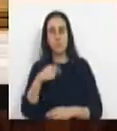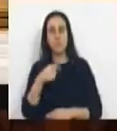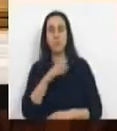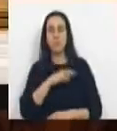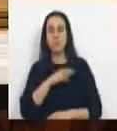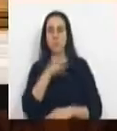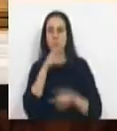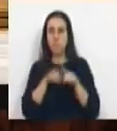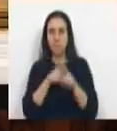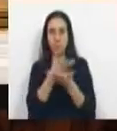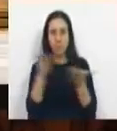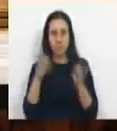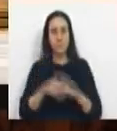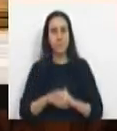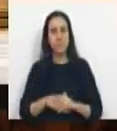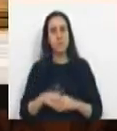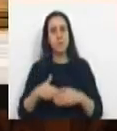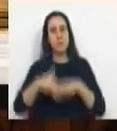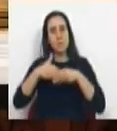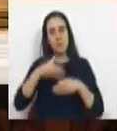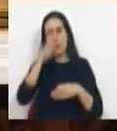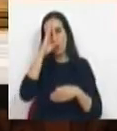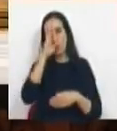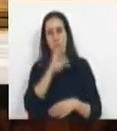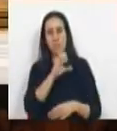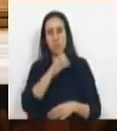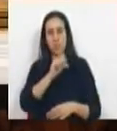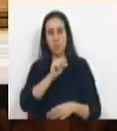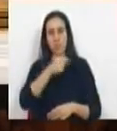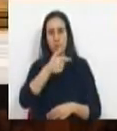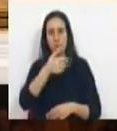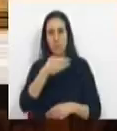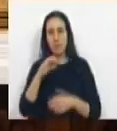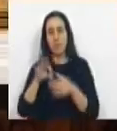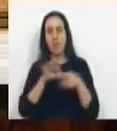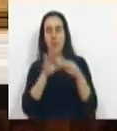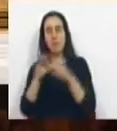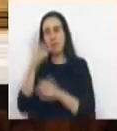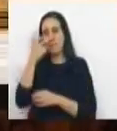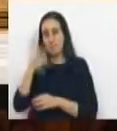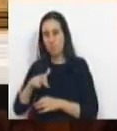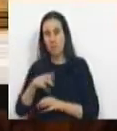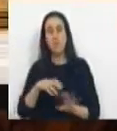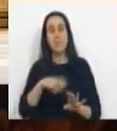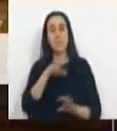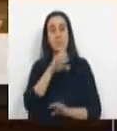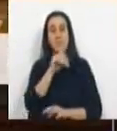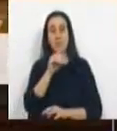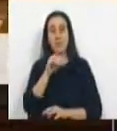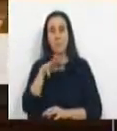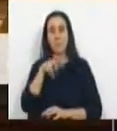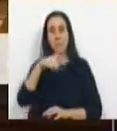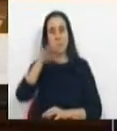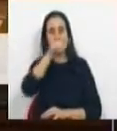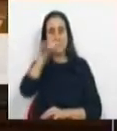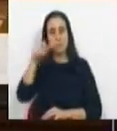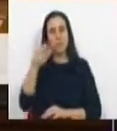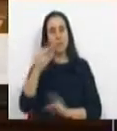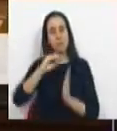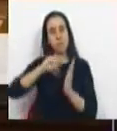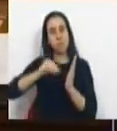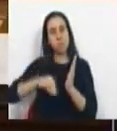Senhores deputados, saudamos em primeiro lugar a CGTP e a Inter Reformados e os mais de 60 mil cidadãos que subscreveram